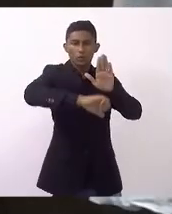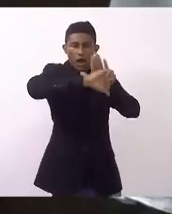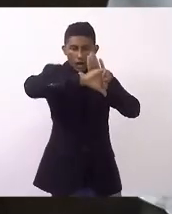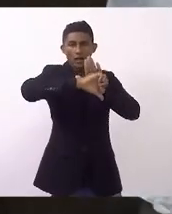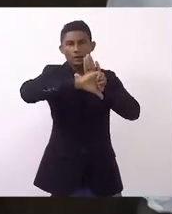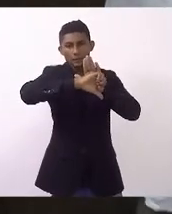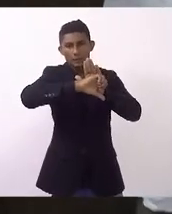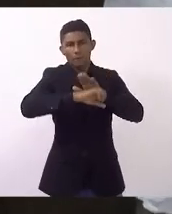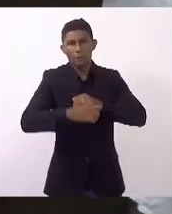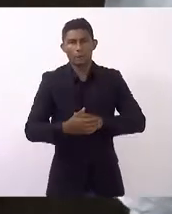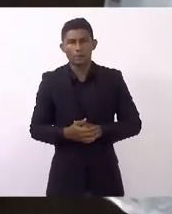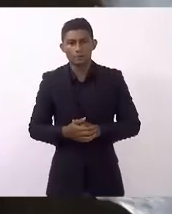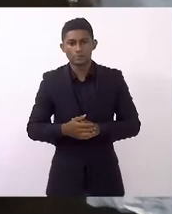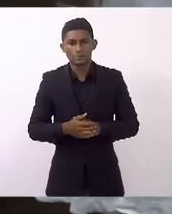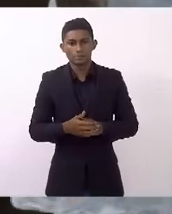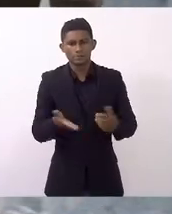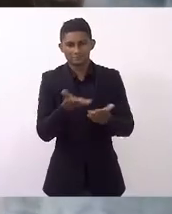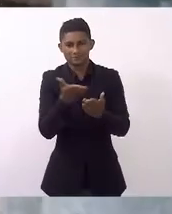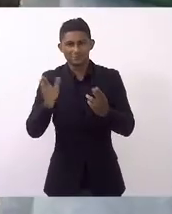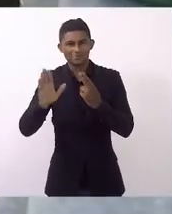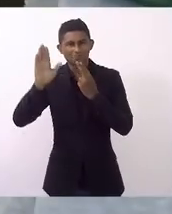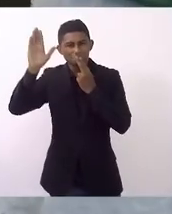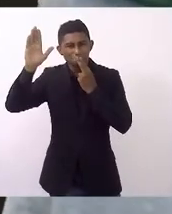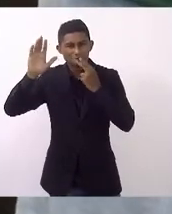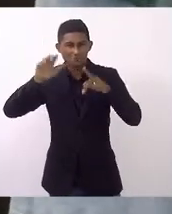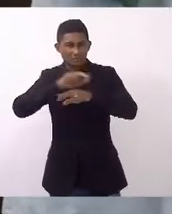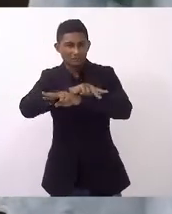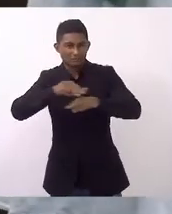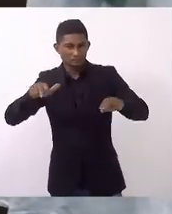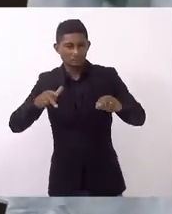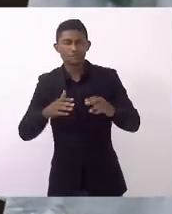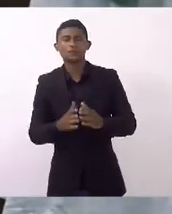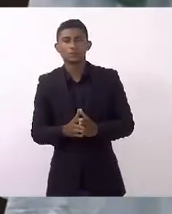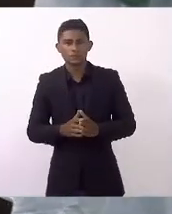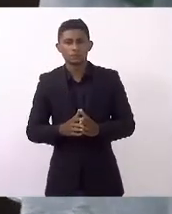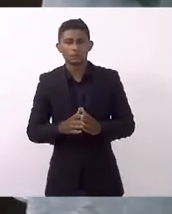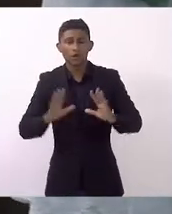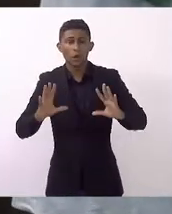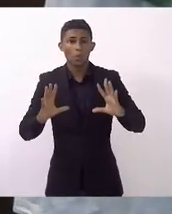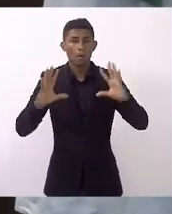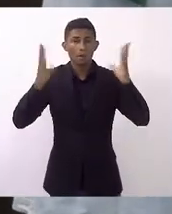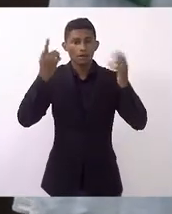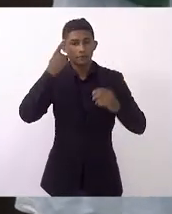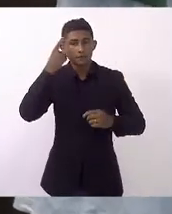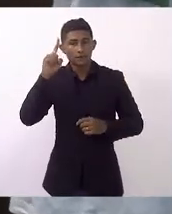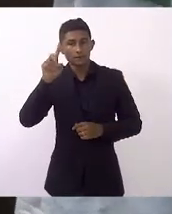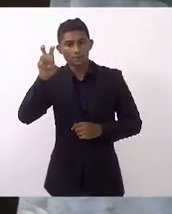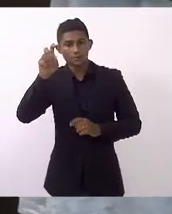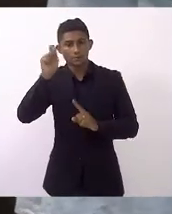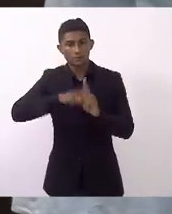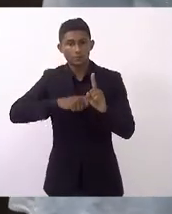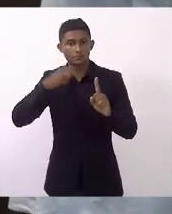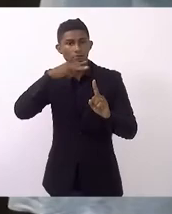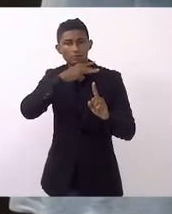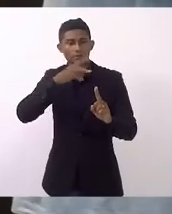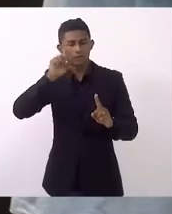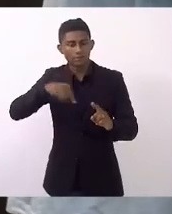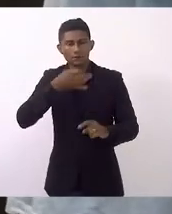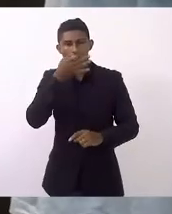praticados pelos regimes nazifascistas, a ser comemorado anualmente no dia 5 de março. É o parecer.